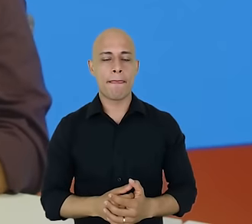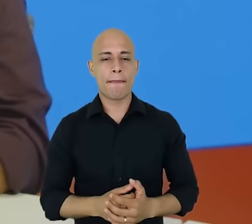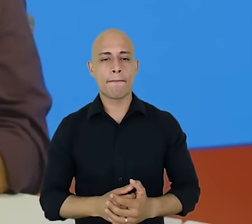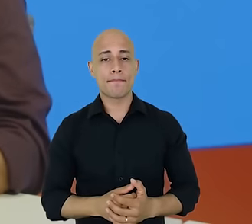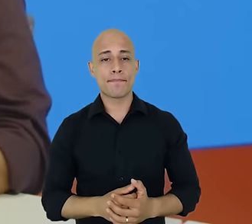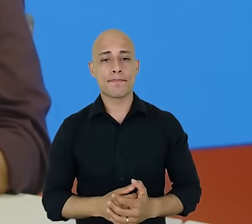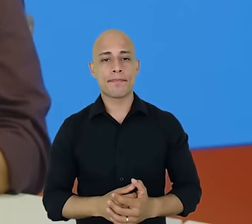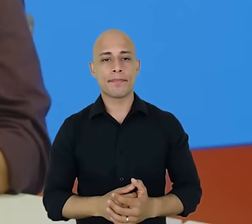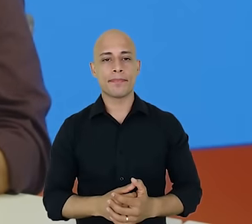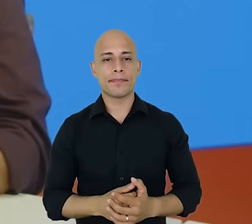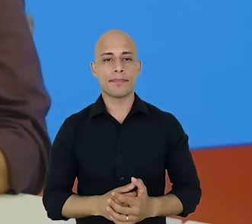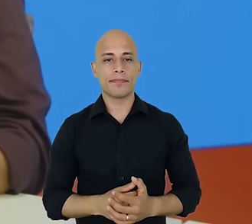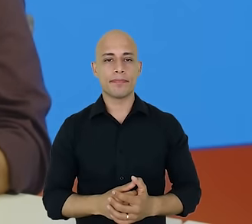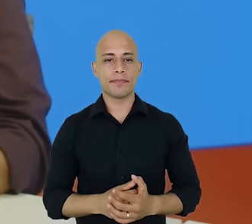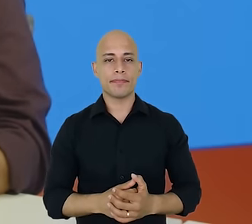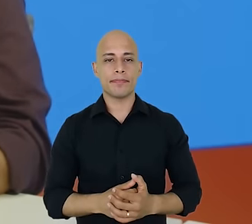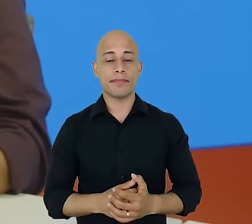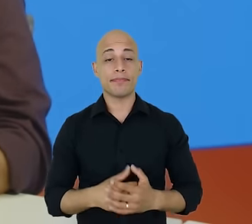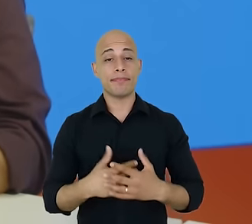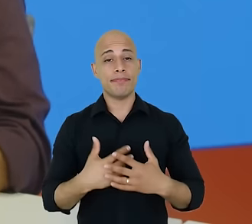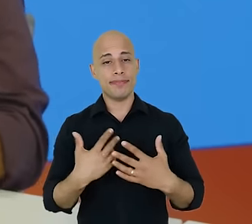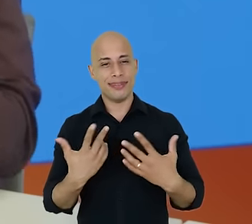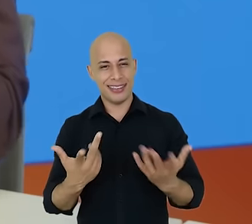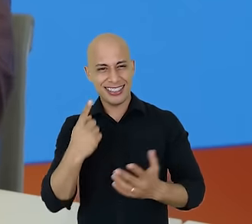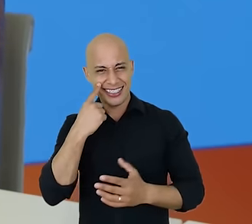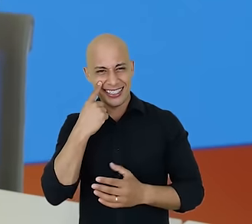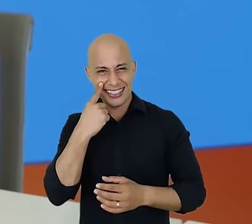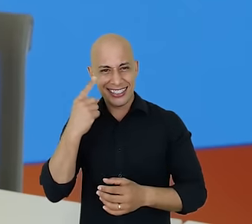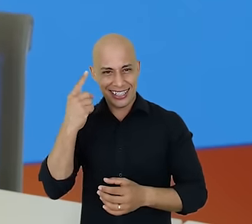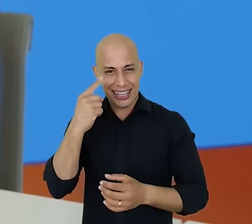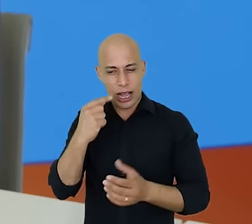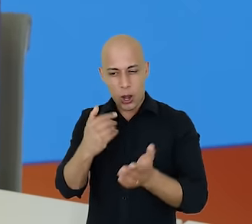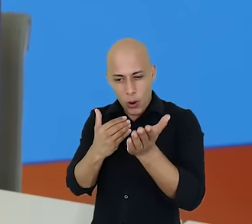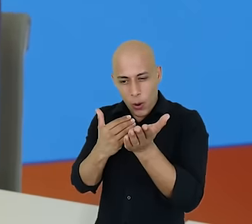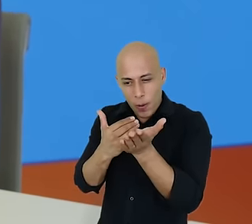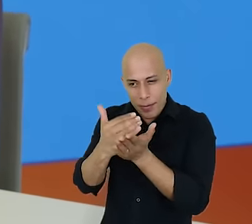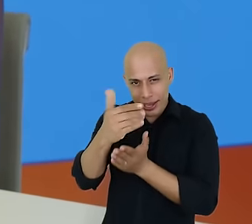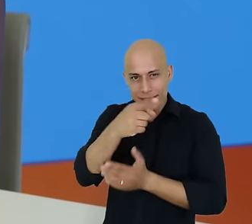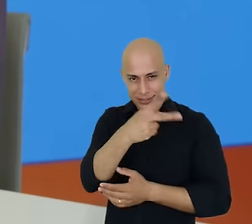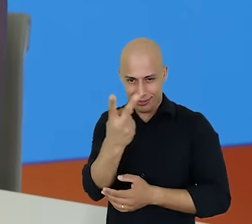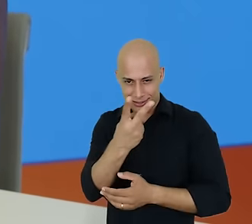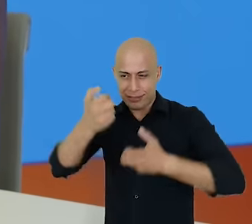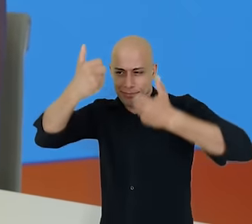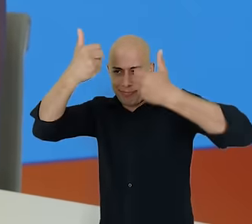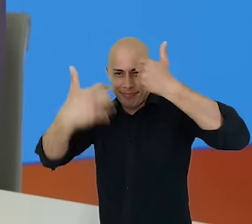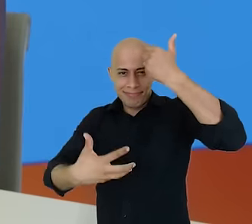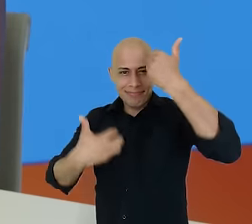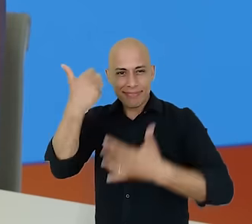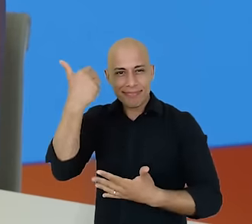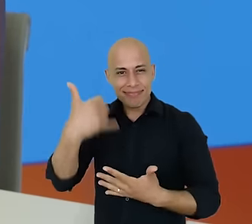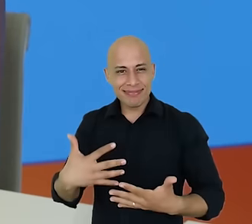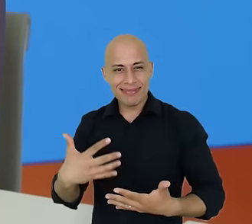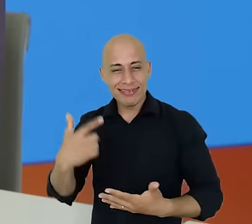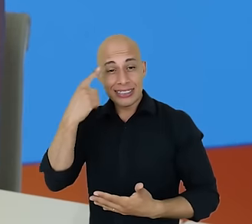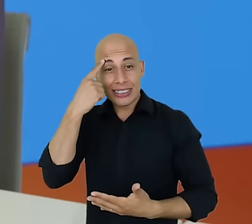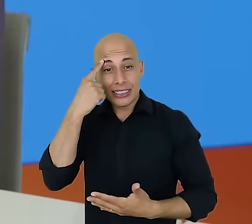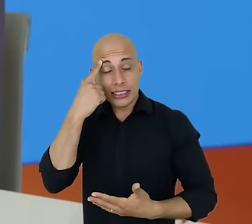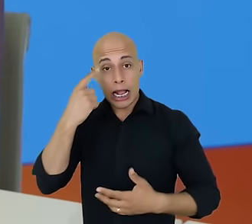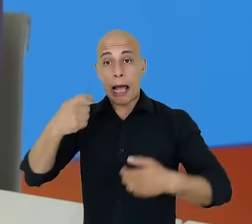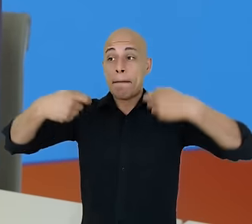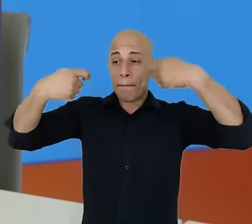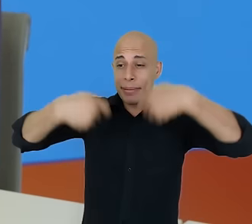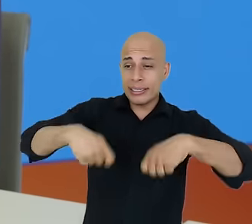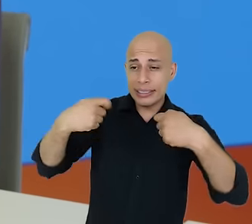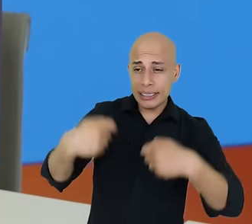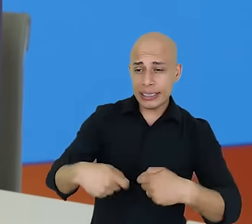bom dentro da da daquela daquela introdução que vocês trouxeram né onde fala o que que é